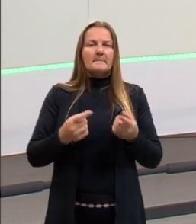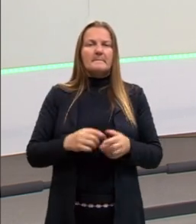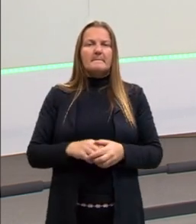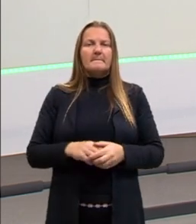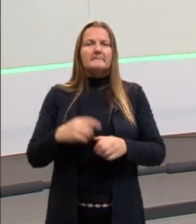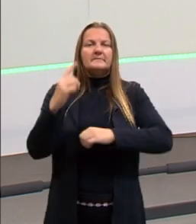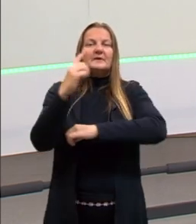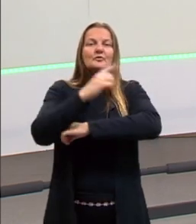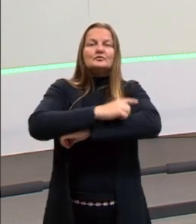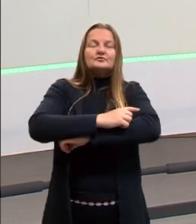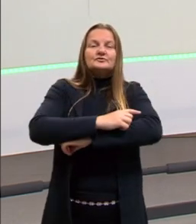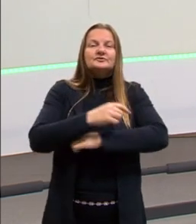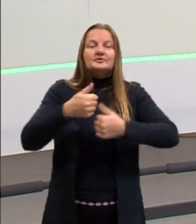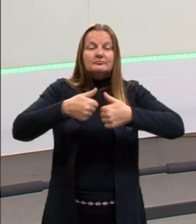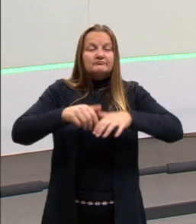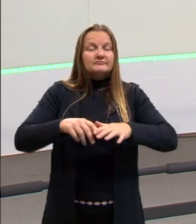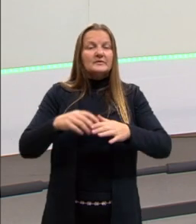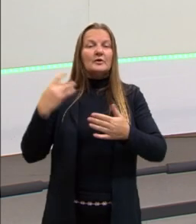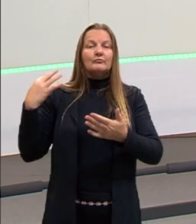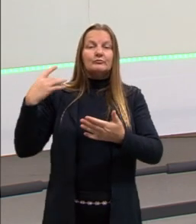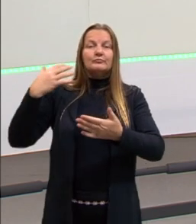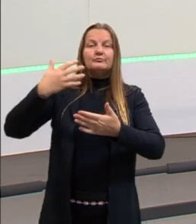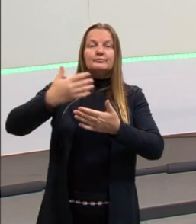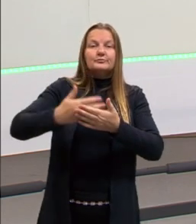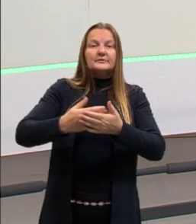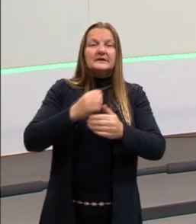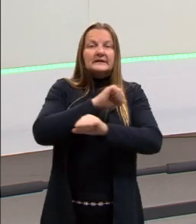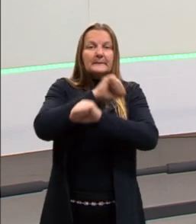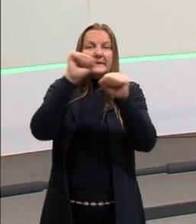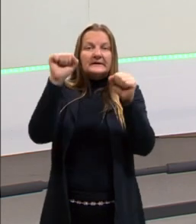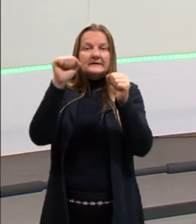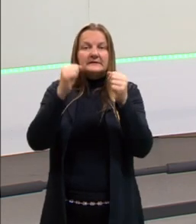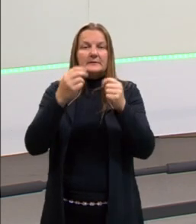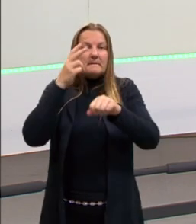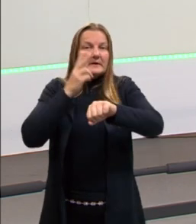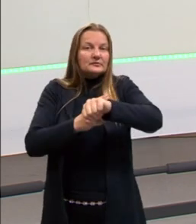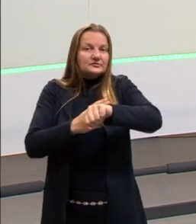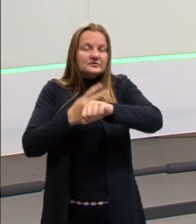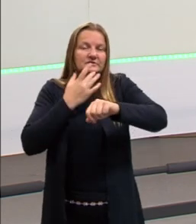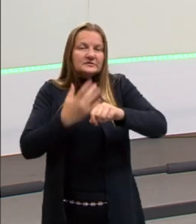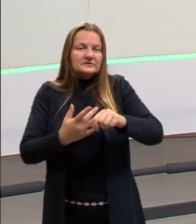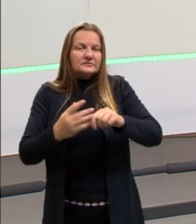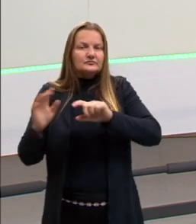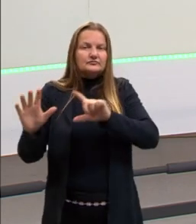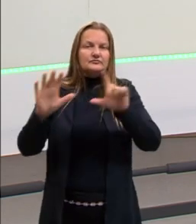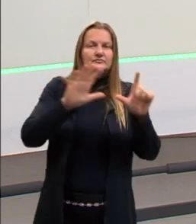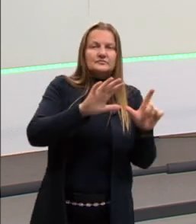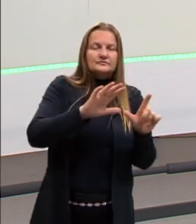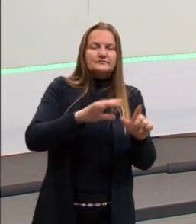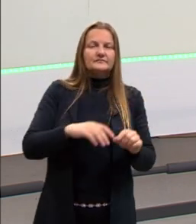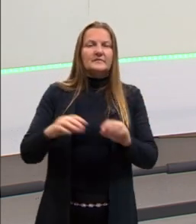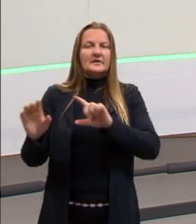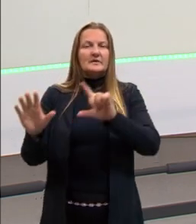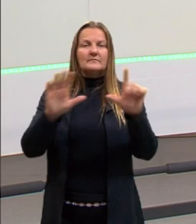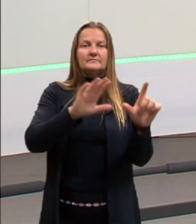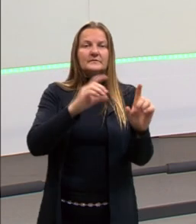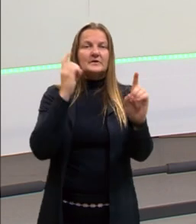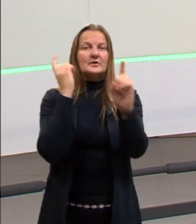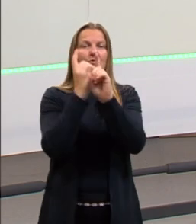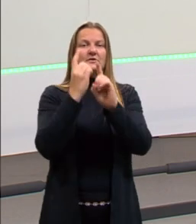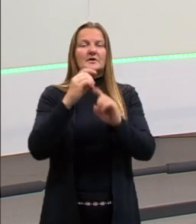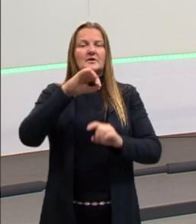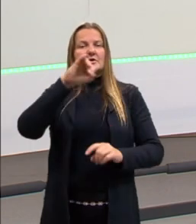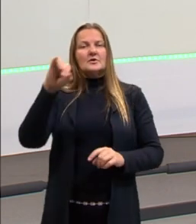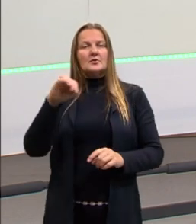o dia ainda está transcorrendo né Essa semana é encontrado Ruan